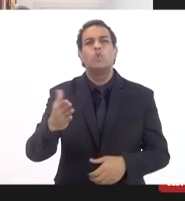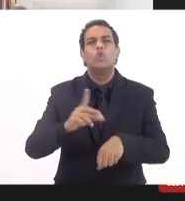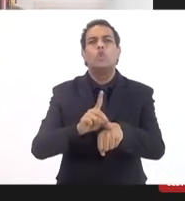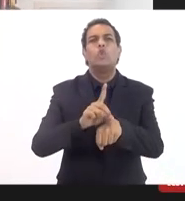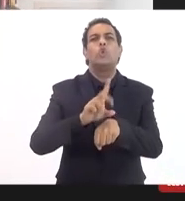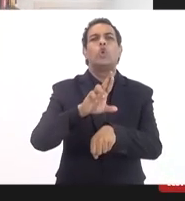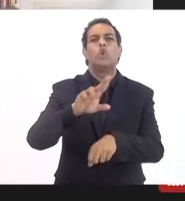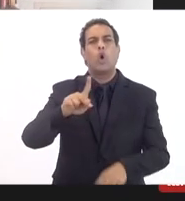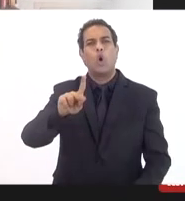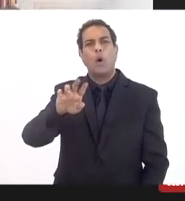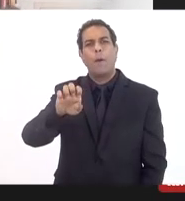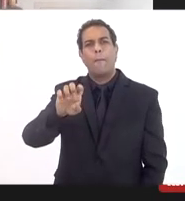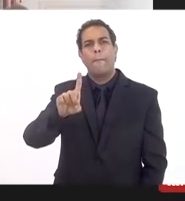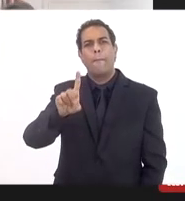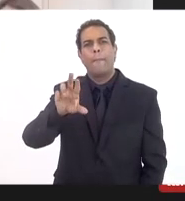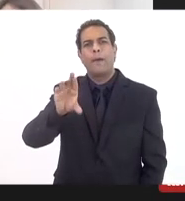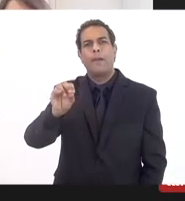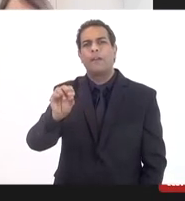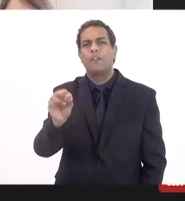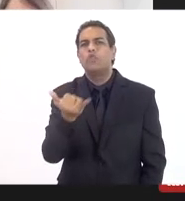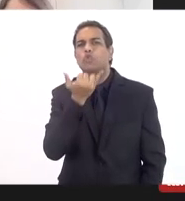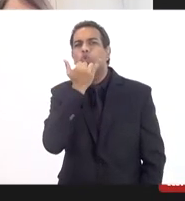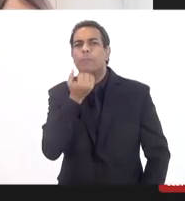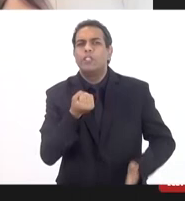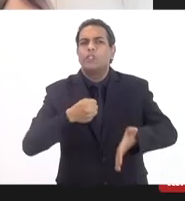fechar seu som, por favor.